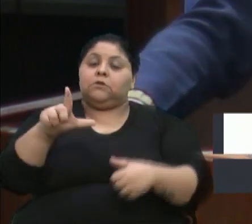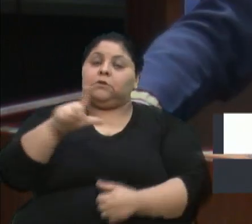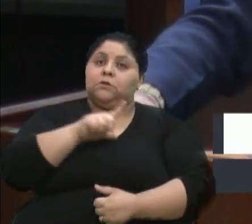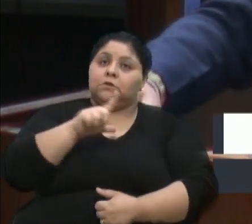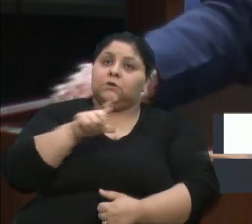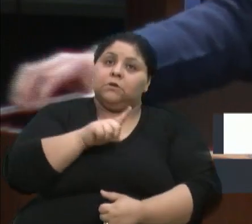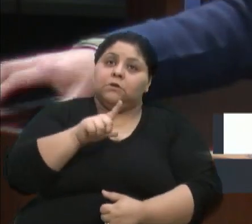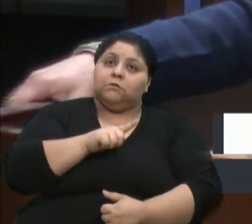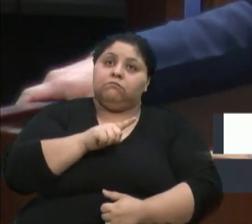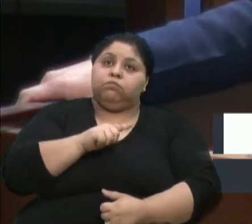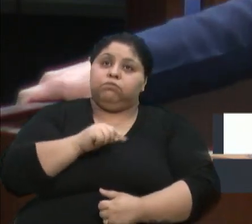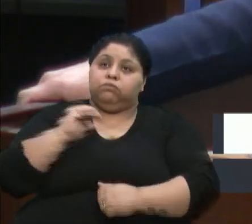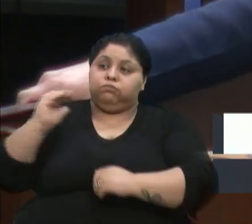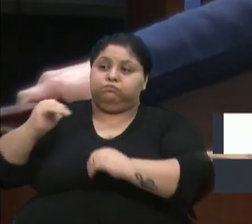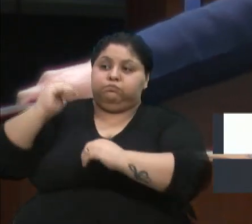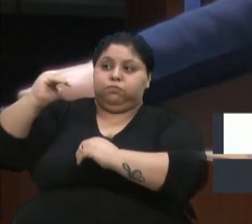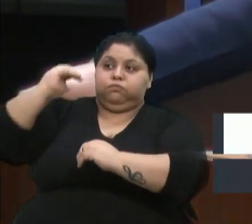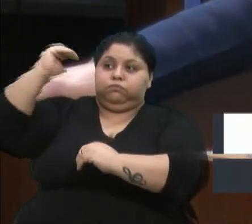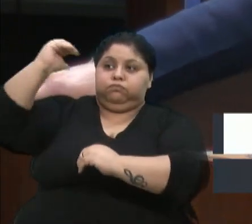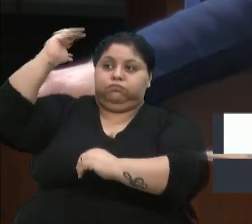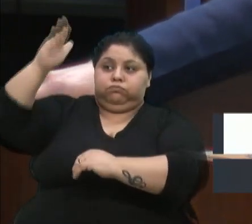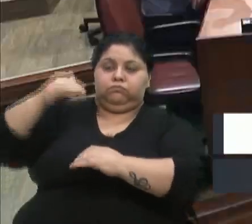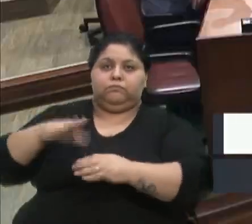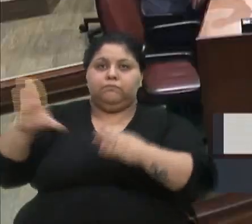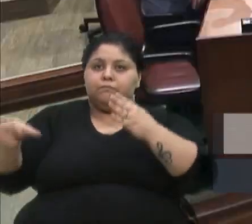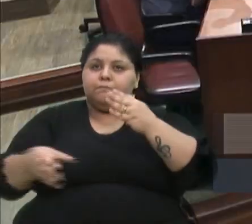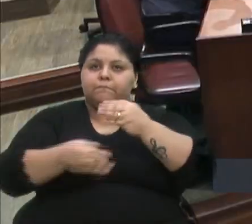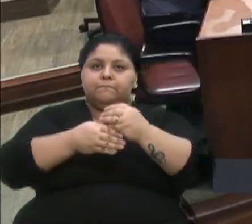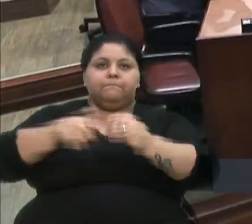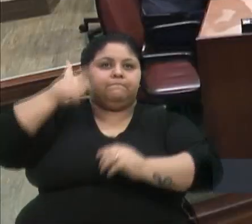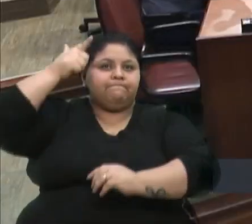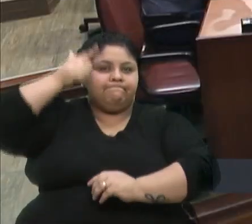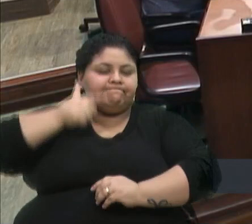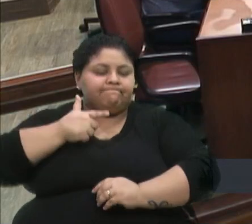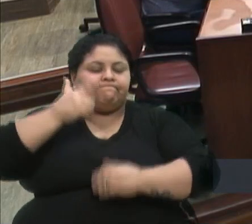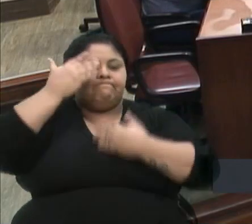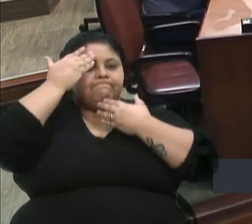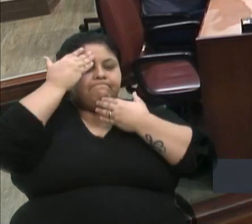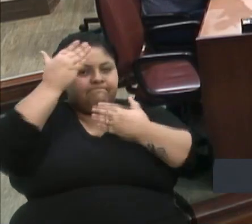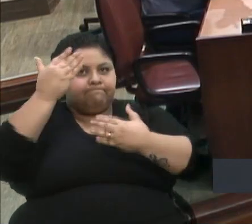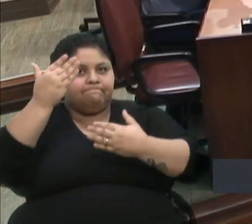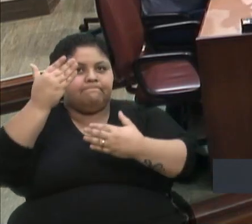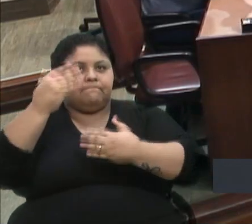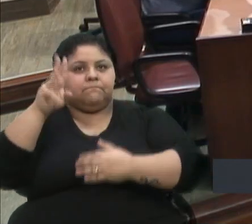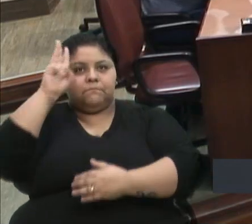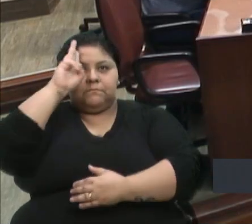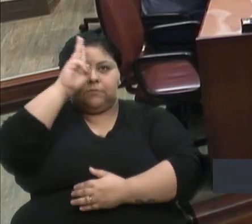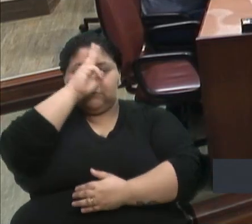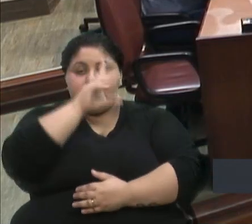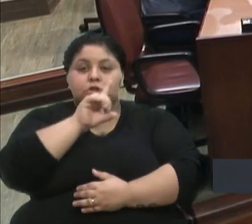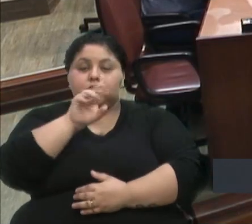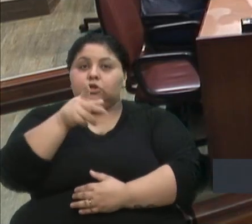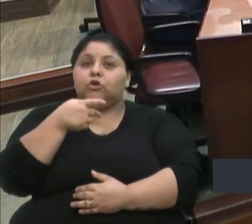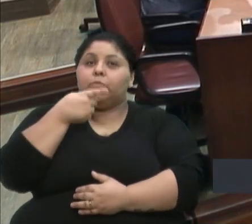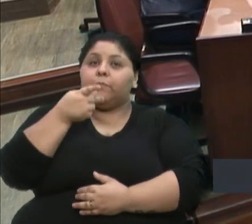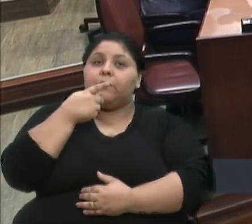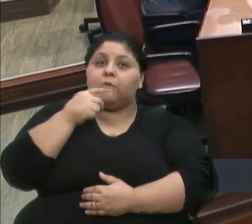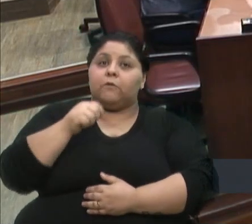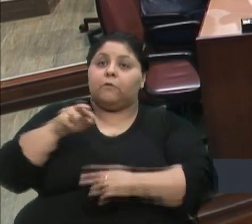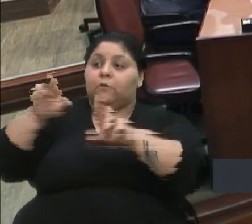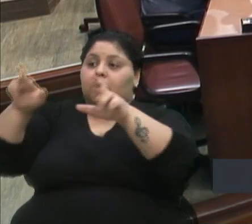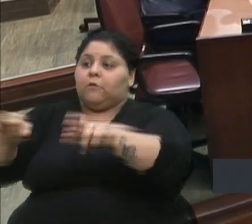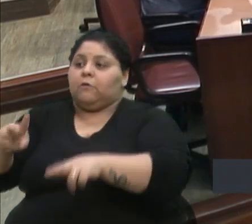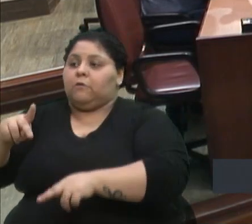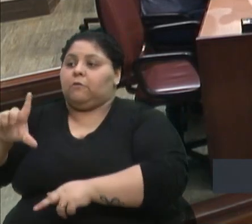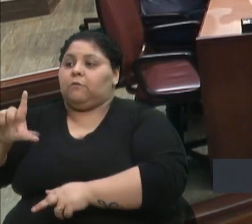as hierarquias. O seu à parte, vereador Lucas, por gentileza. Obrigado, meu amigo vereador Juliano Valim. Só para falar da região Planalto, vereador Juliano